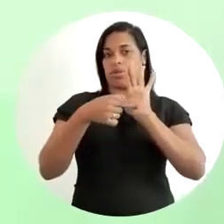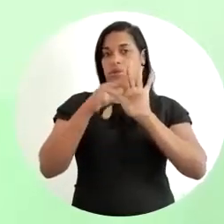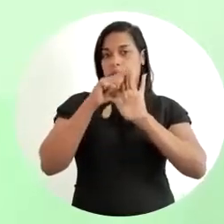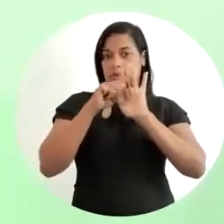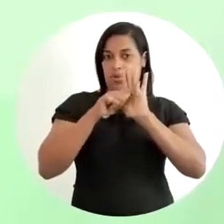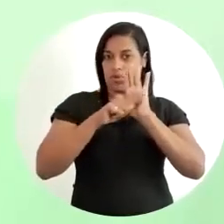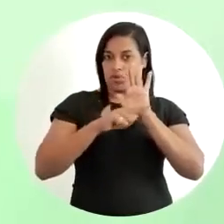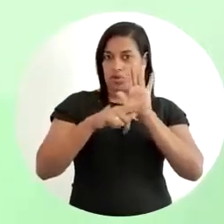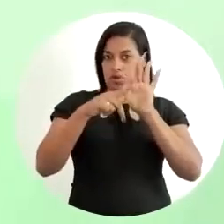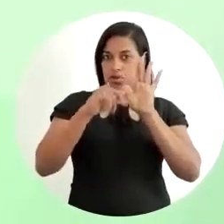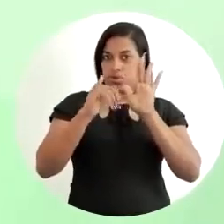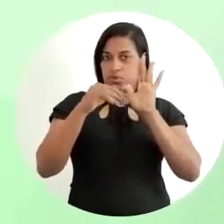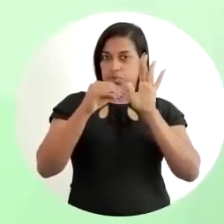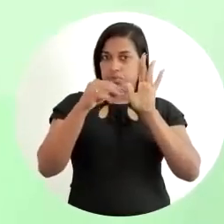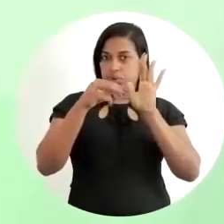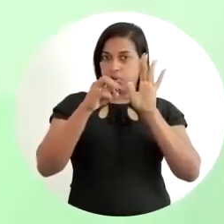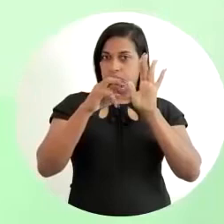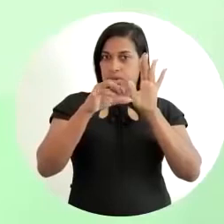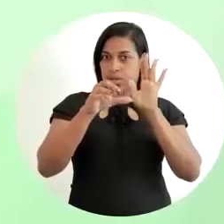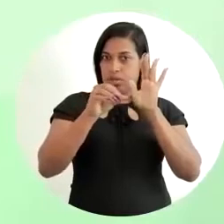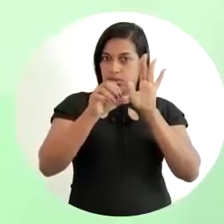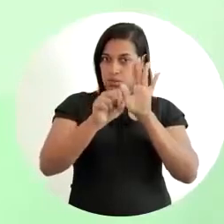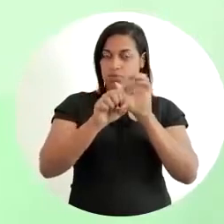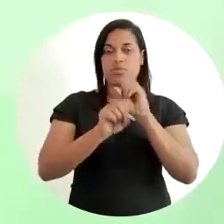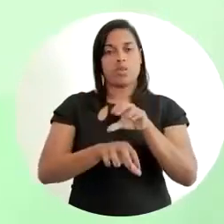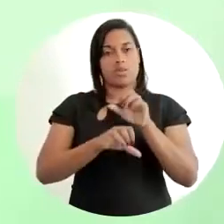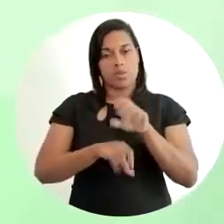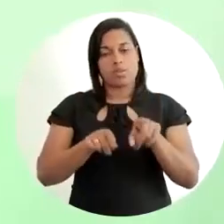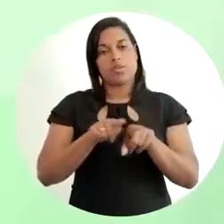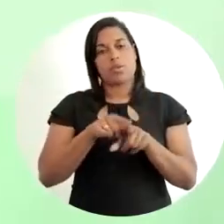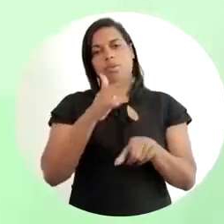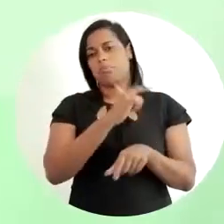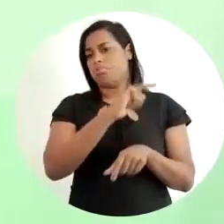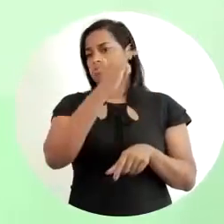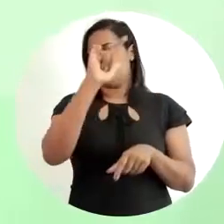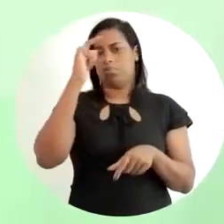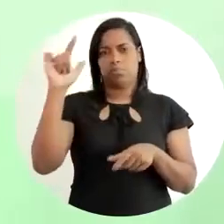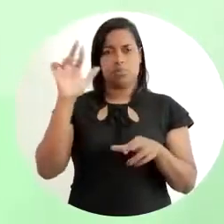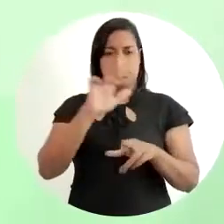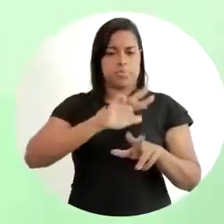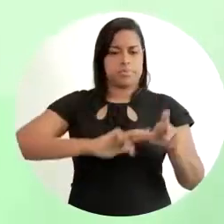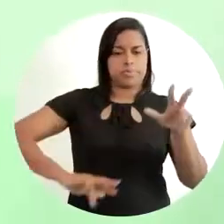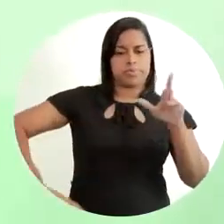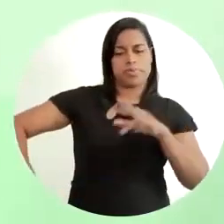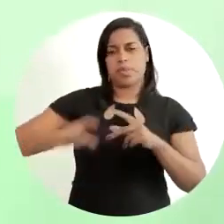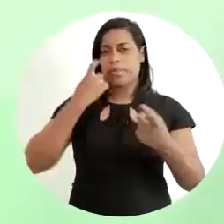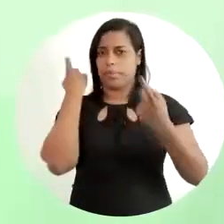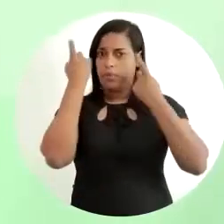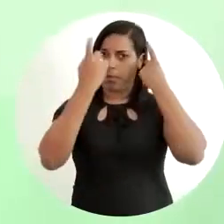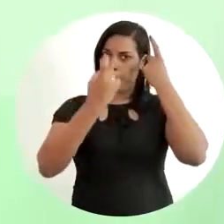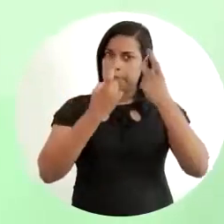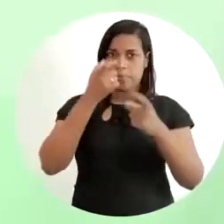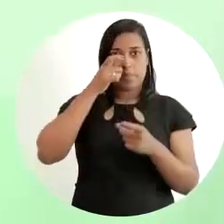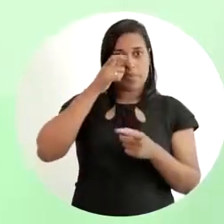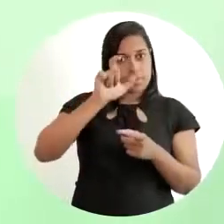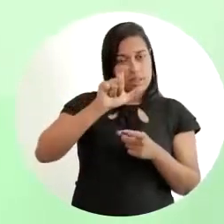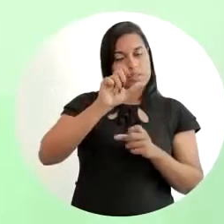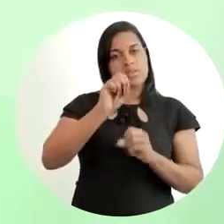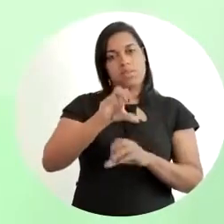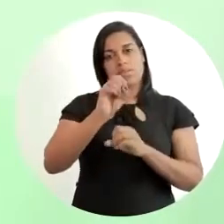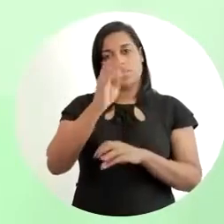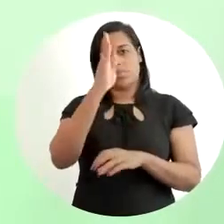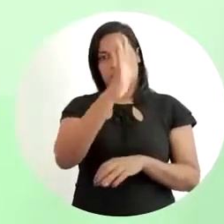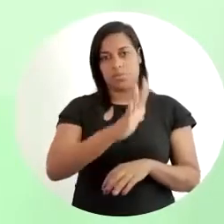pelo projeto dos pioneiros da educação e todas as outras alas que estavam preocupadas e interessadas